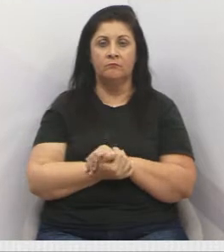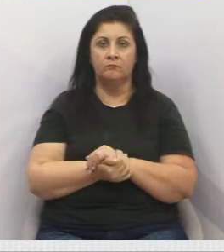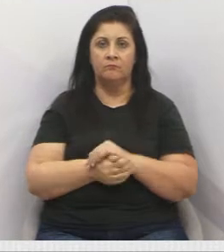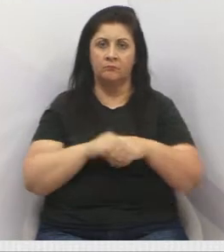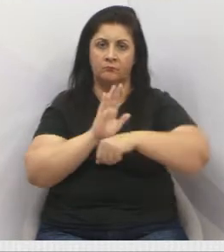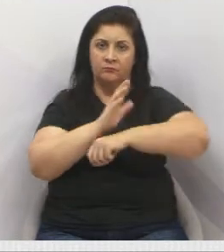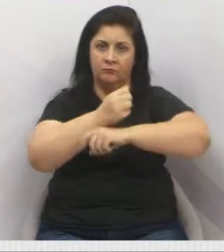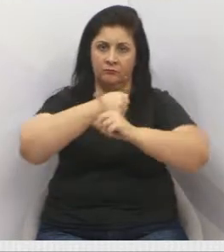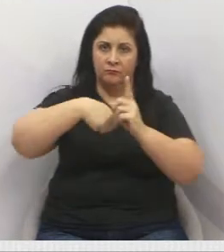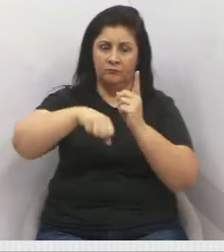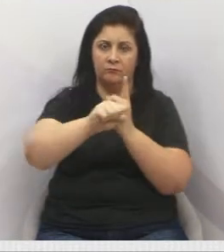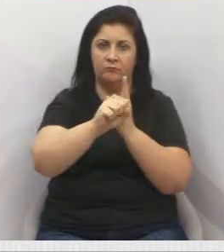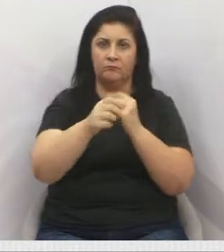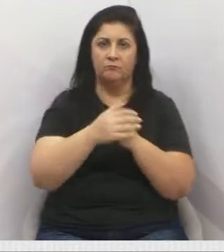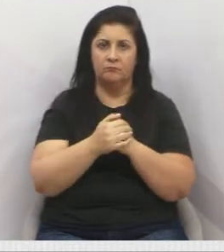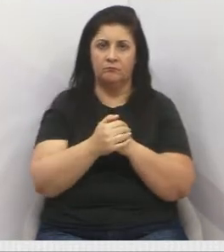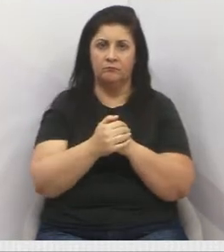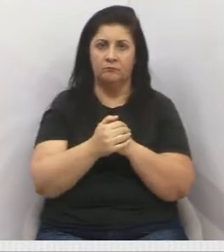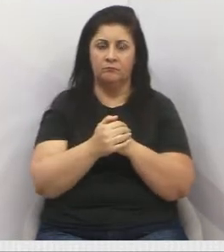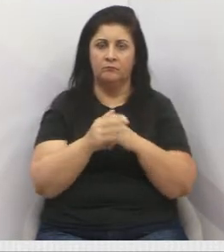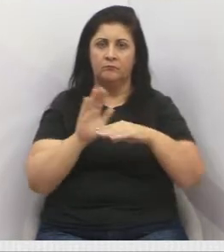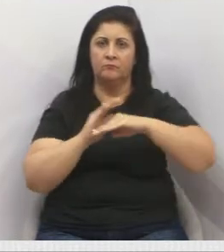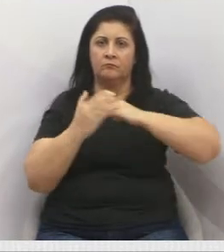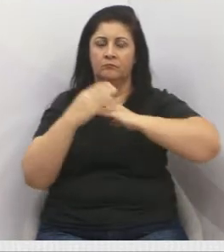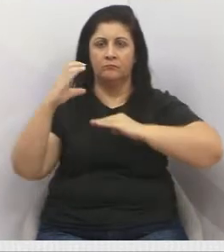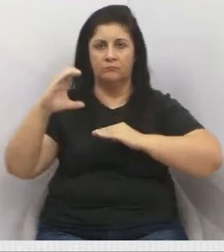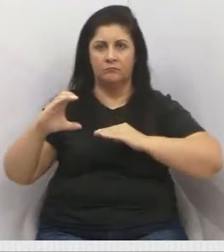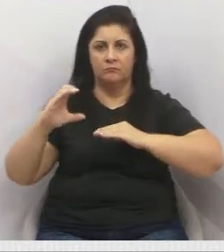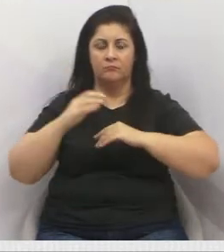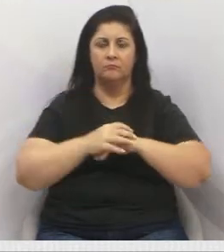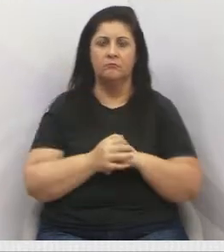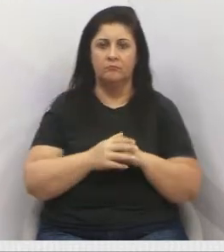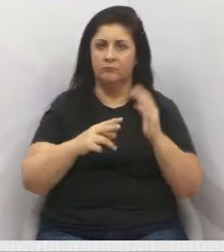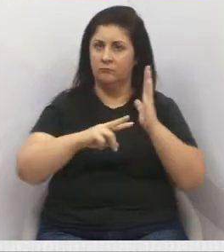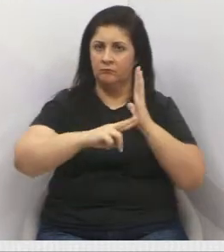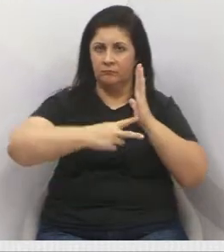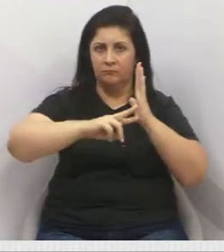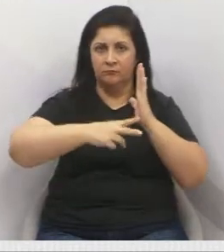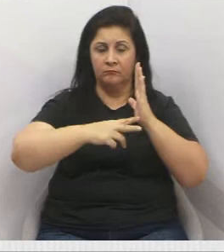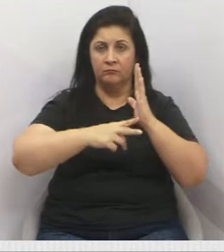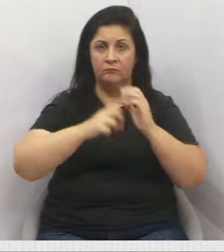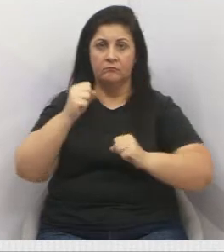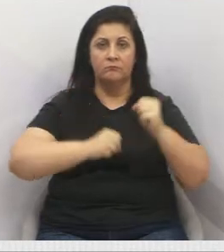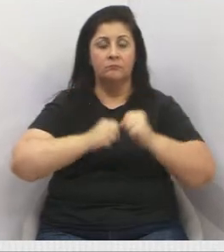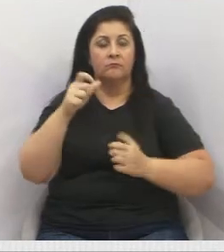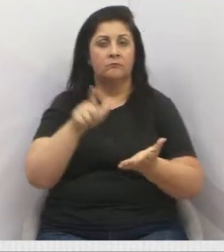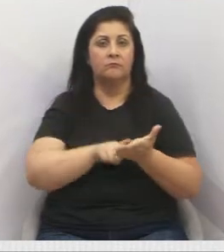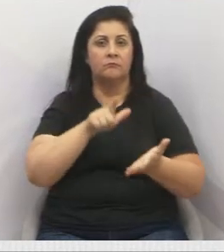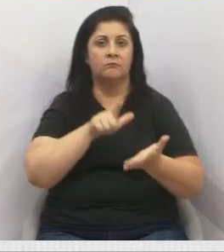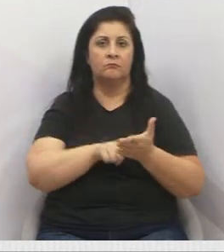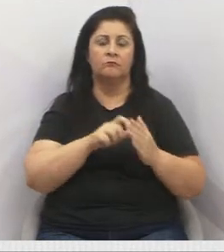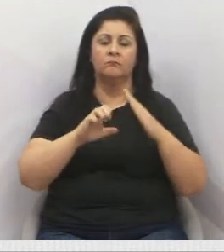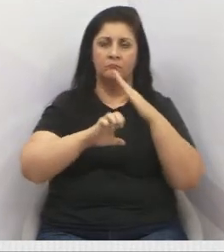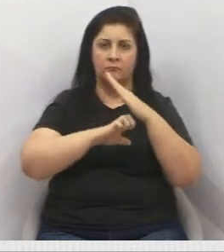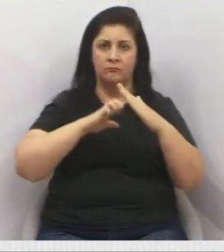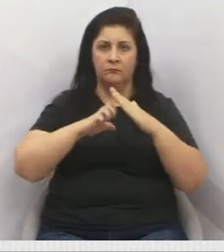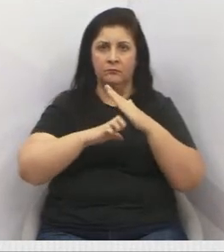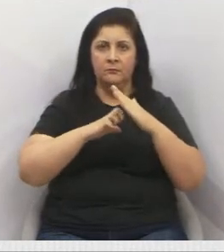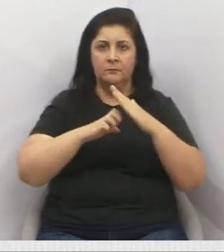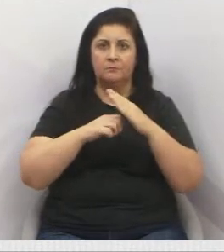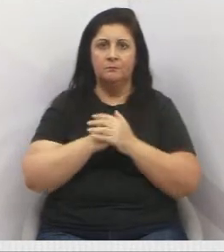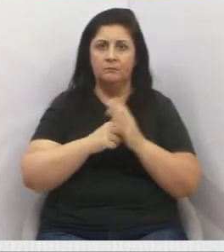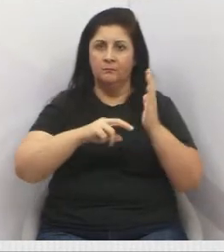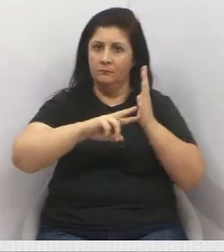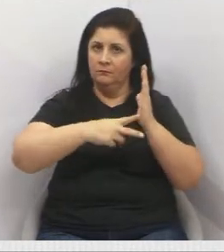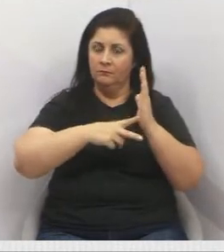Movimentos populares, moradores do Parque Califórnia, entidades de classe sindical, sindicatos papeleiros, empresas ou entidades profissionais,